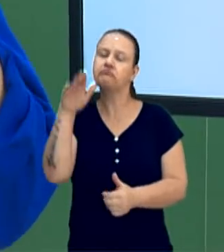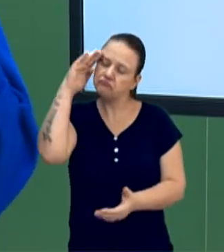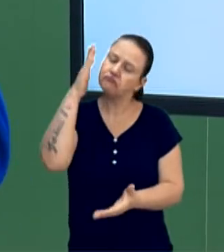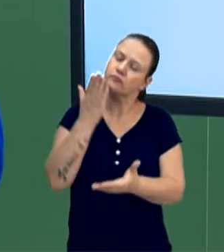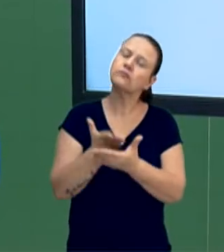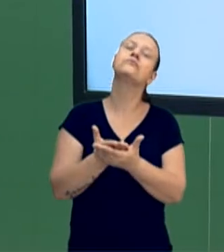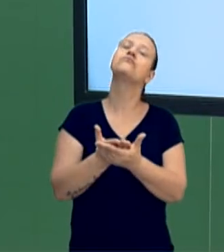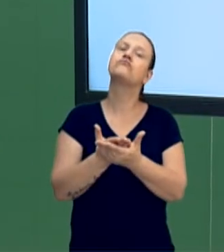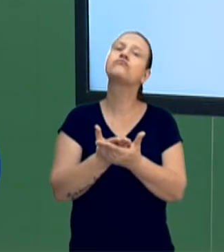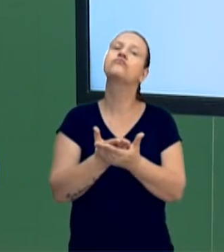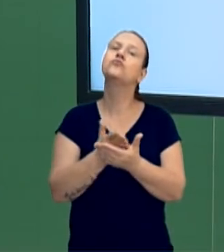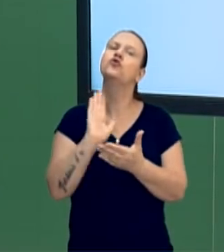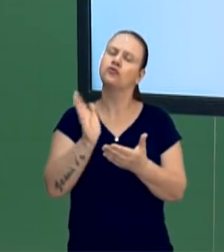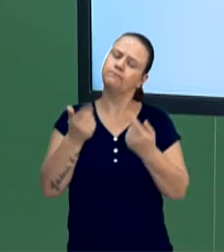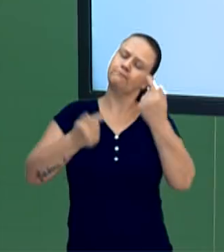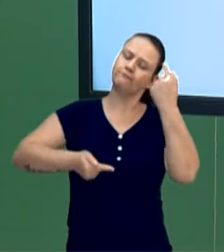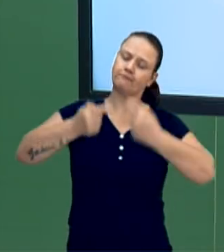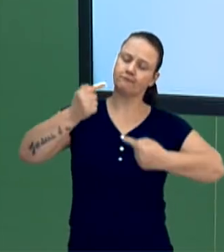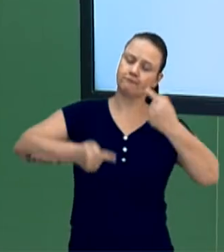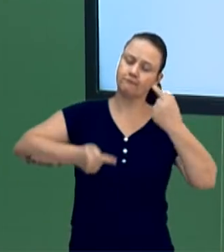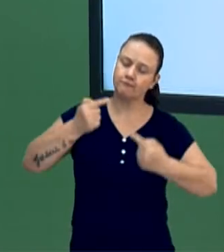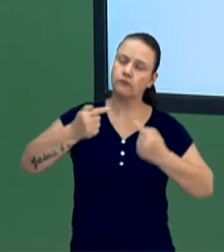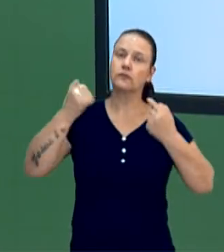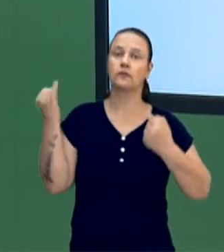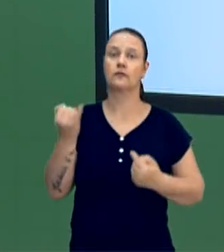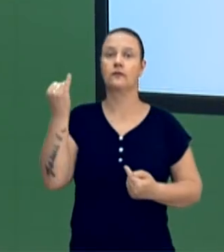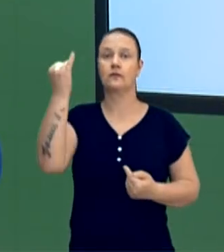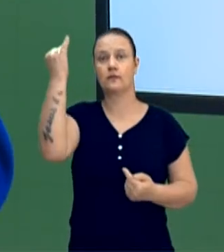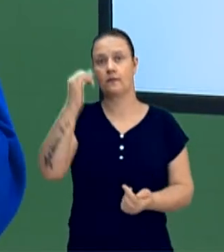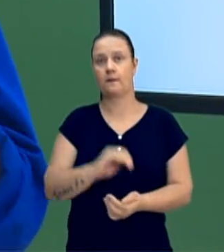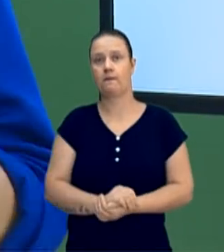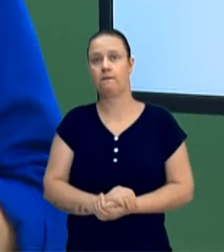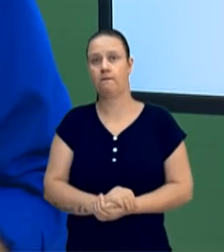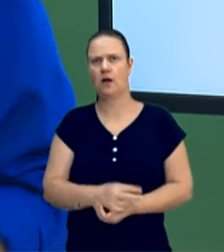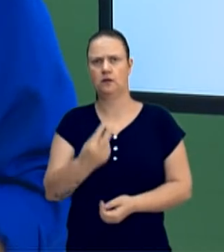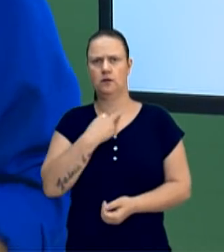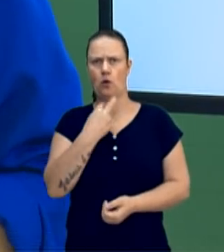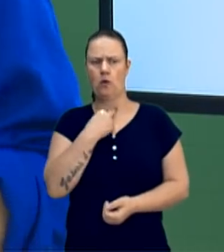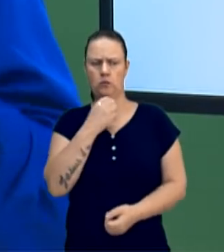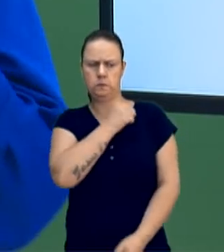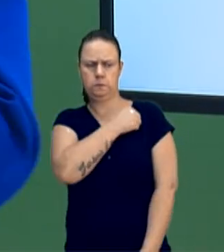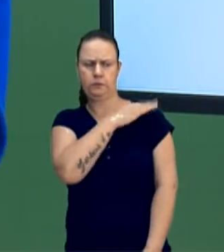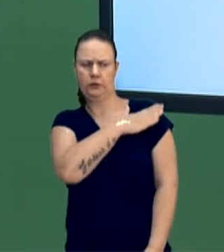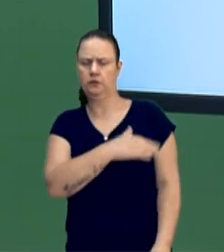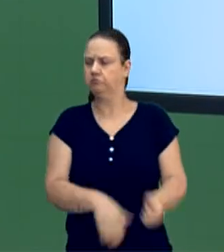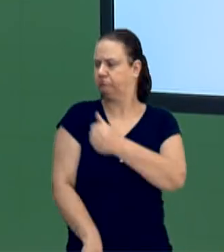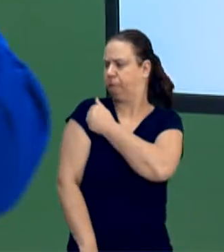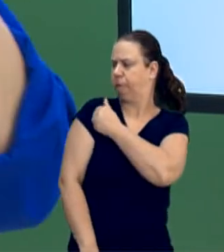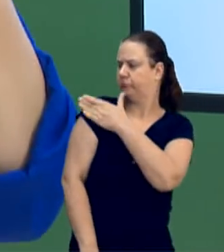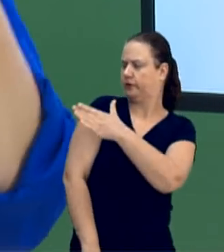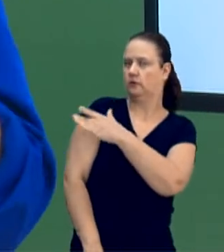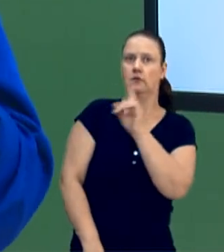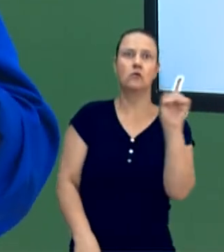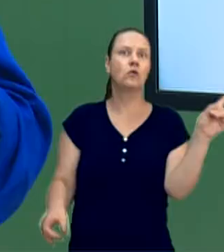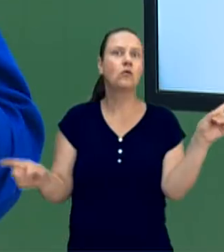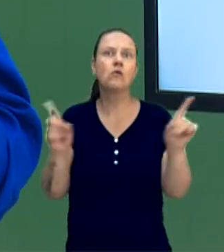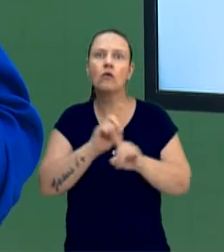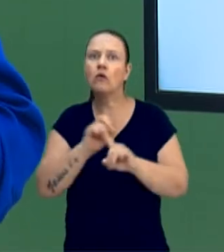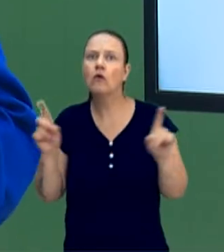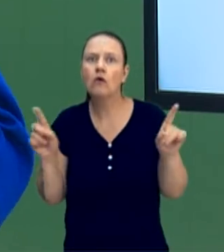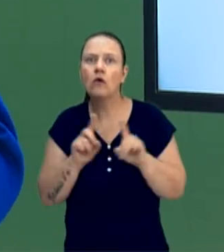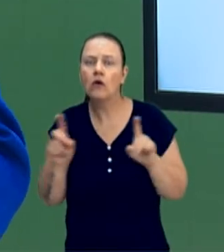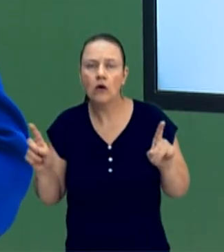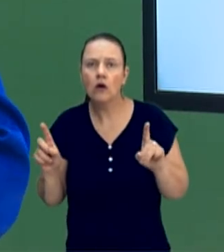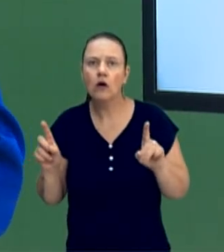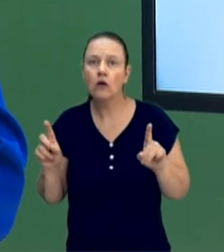com certeza, já discutiram sobre a importância de não ser racista, de não